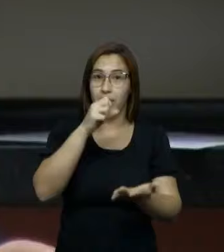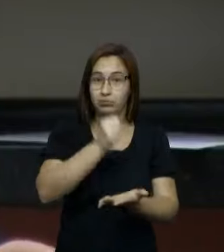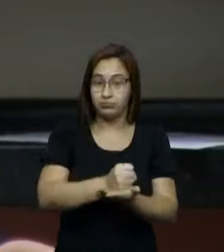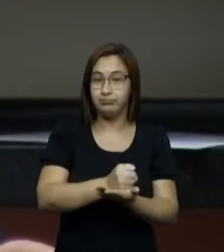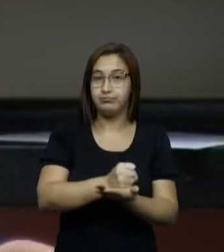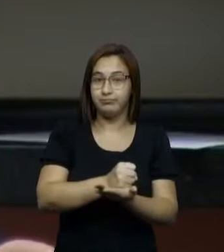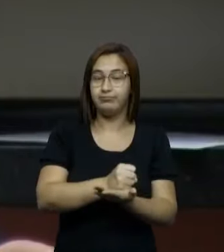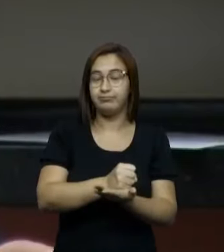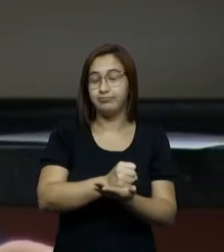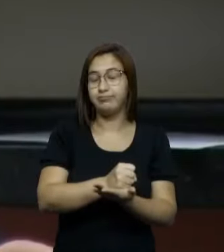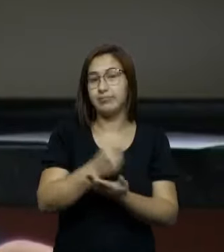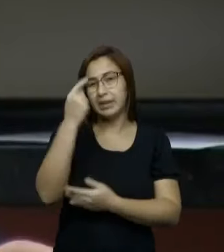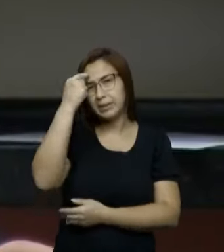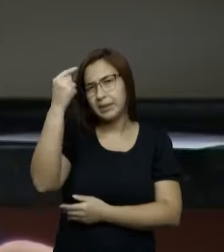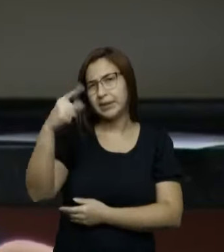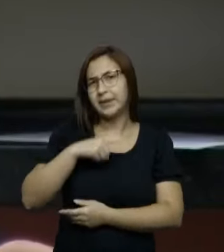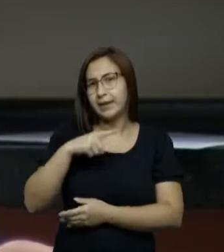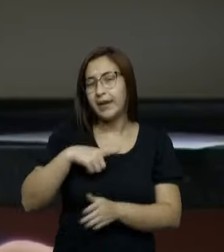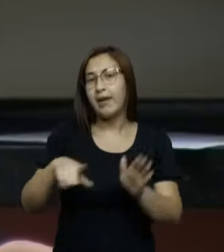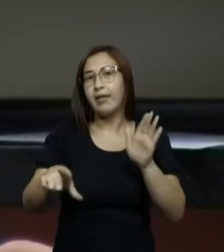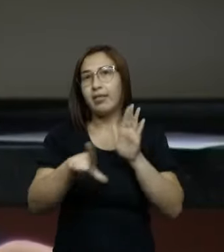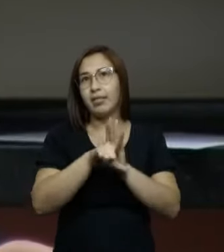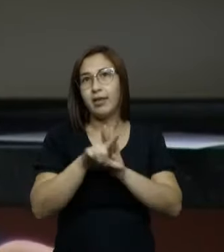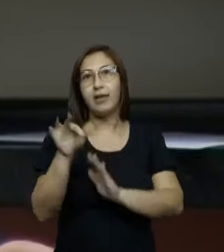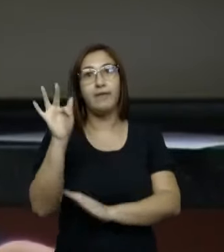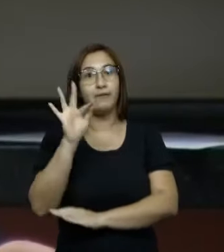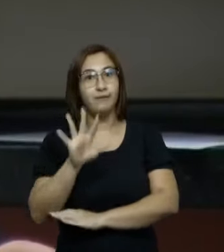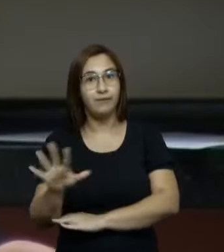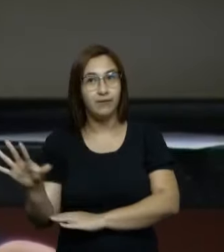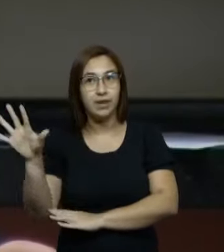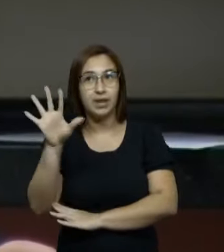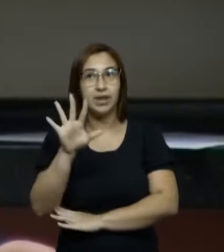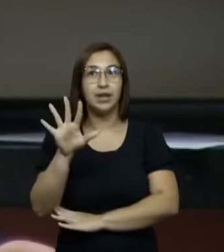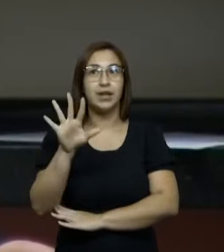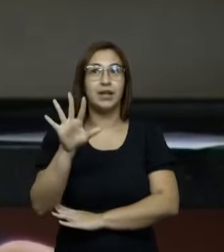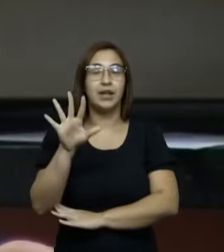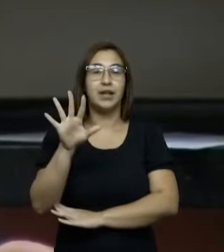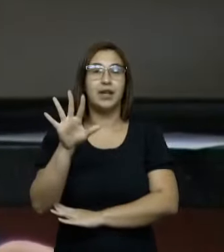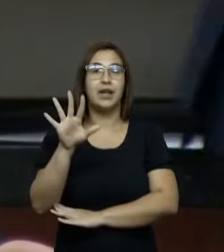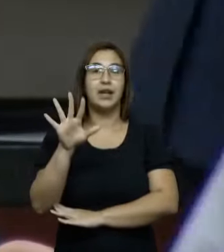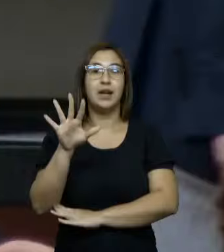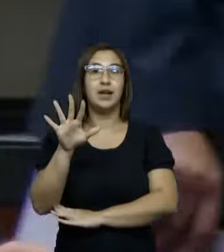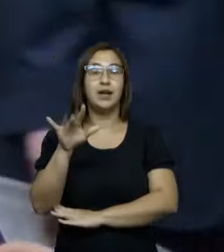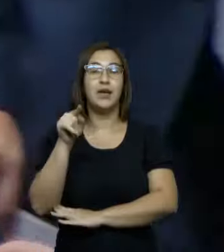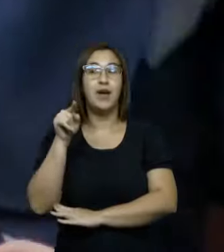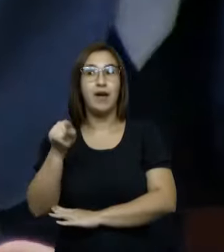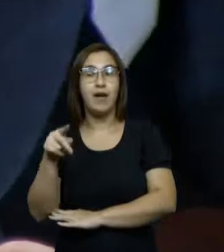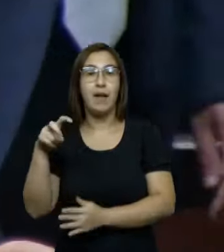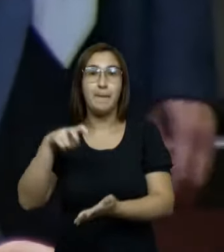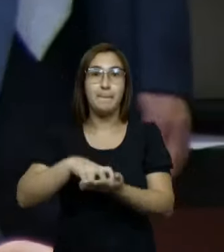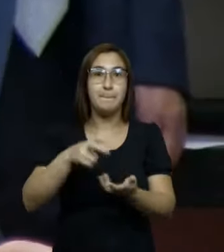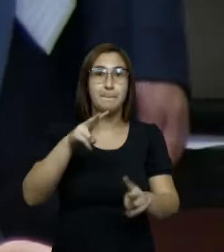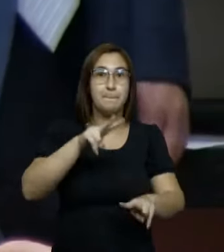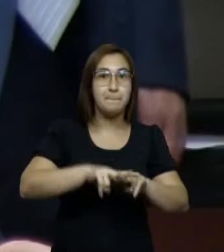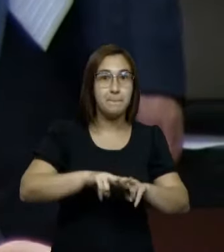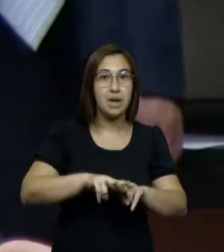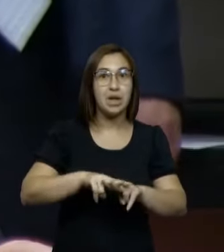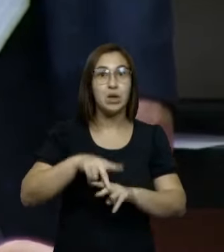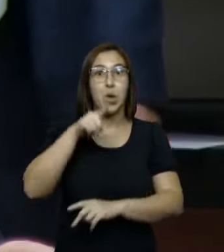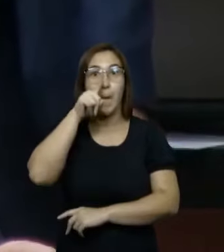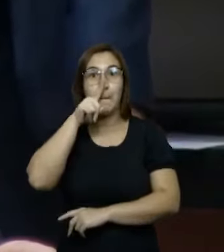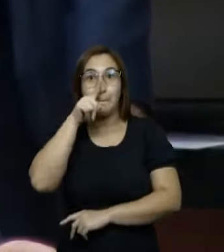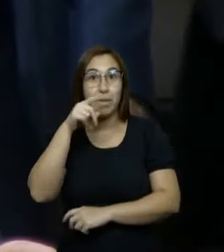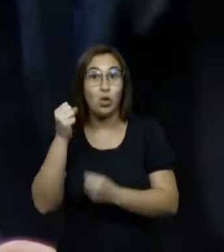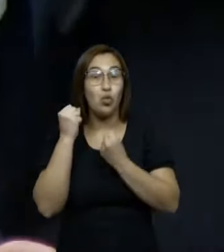que existe uma lei federal em que transporte de presos de alta periculosidade, quem faz é